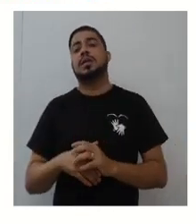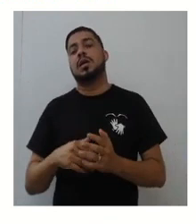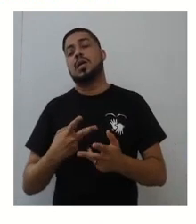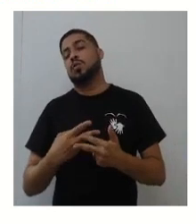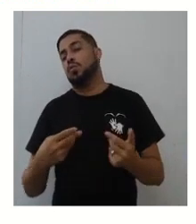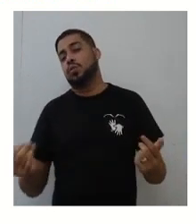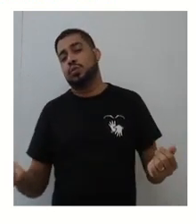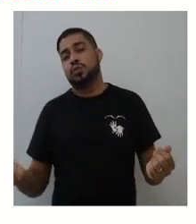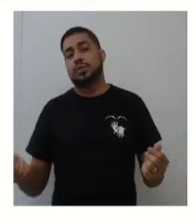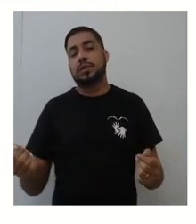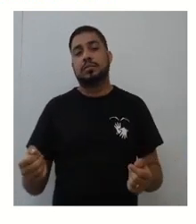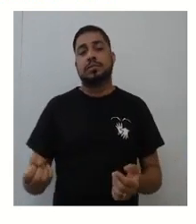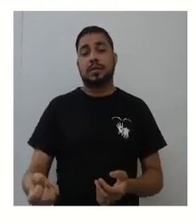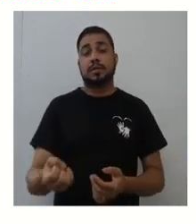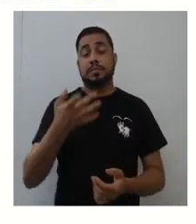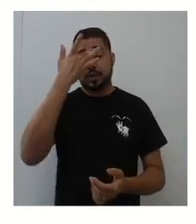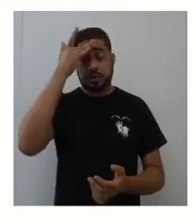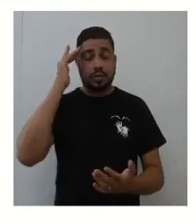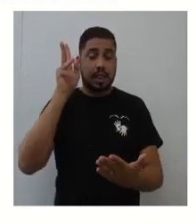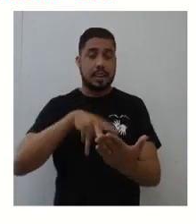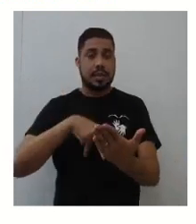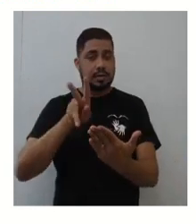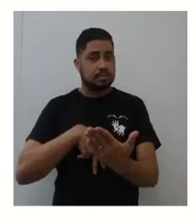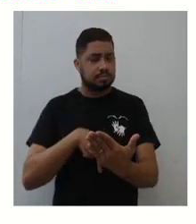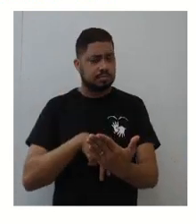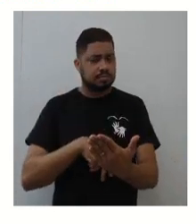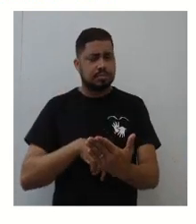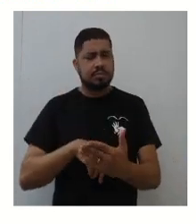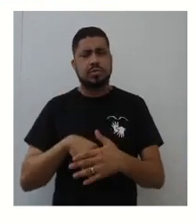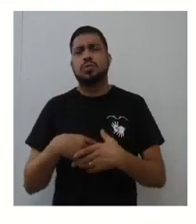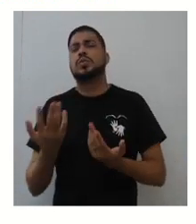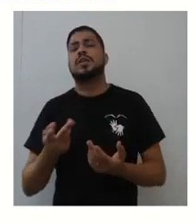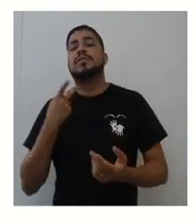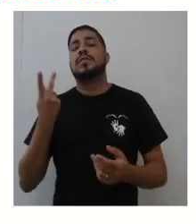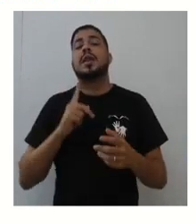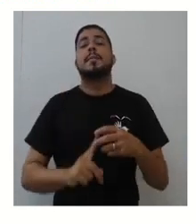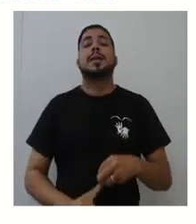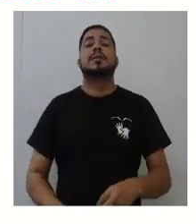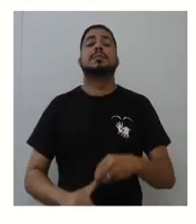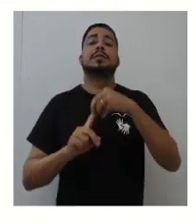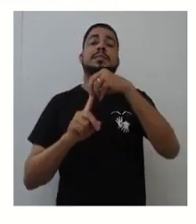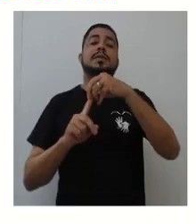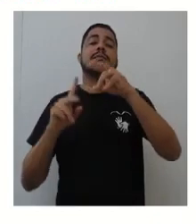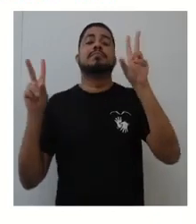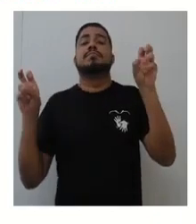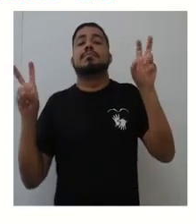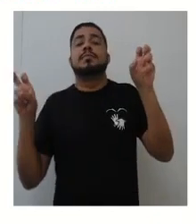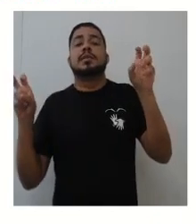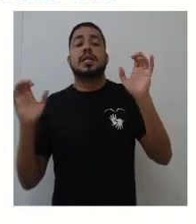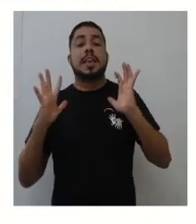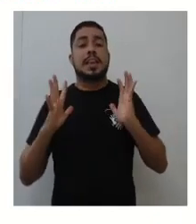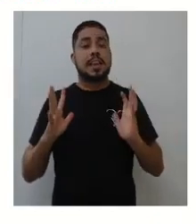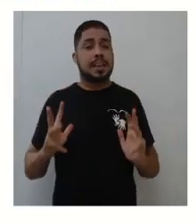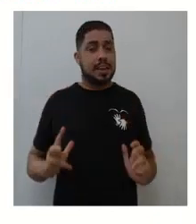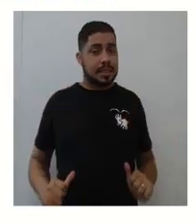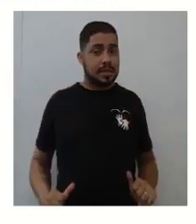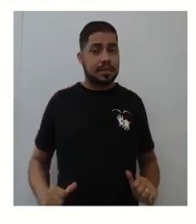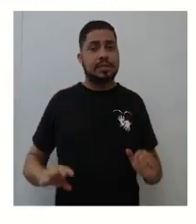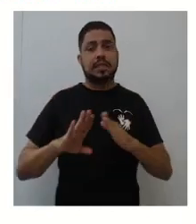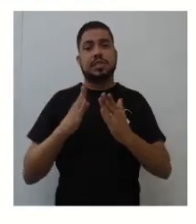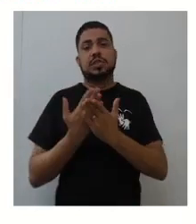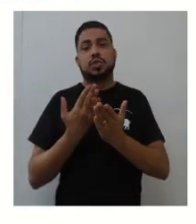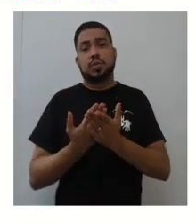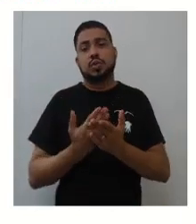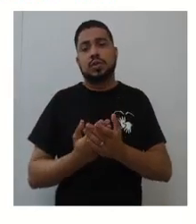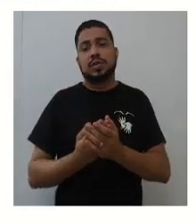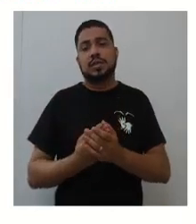que se passa para o leitor. Então, do que fala principalmente o texto? Fala sobre a higienização das escolas da